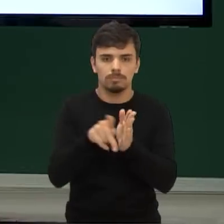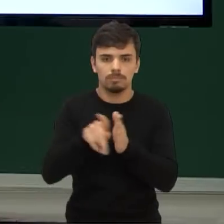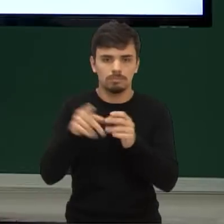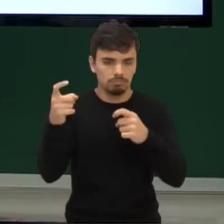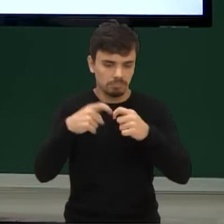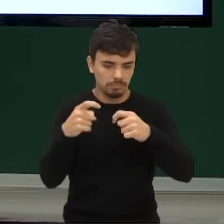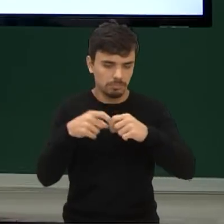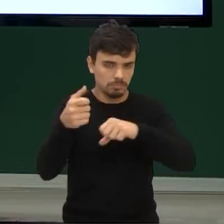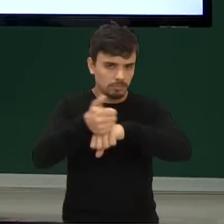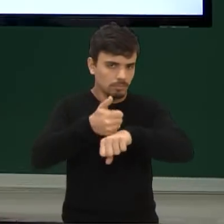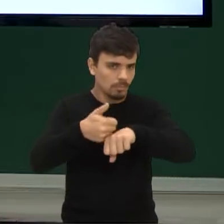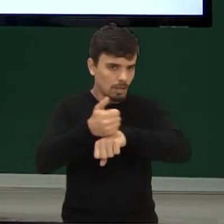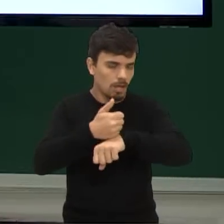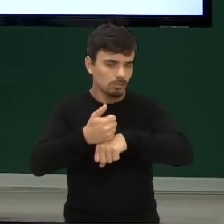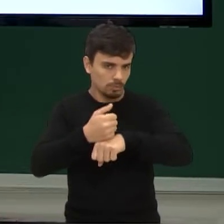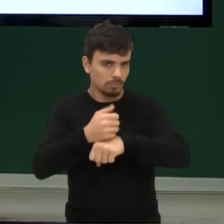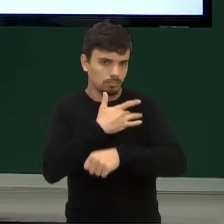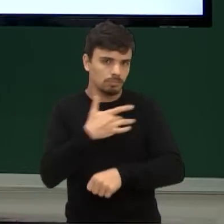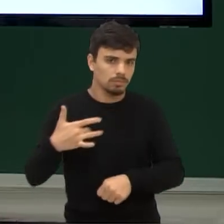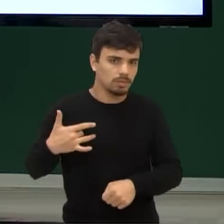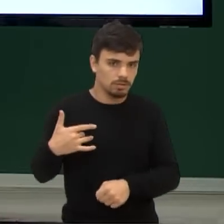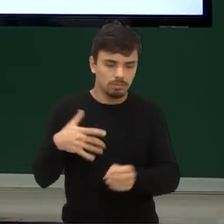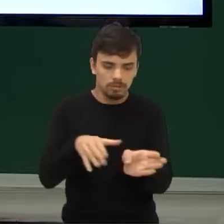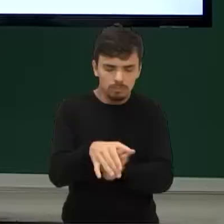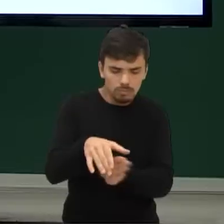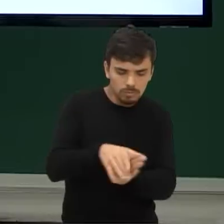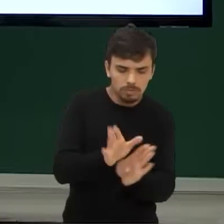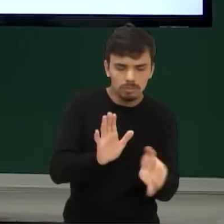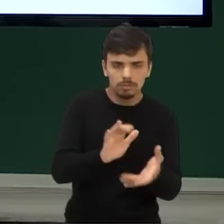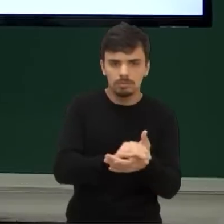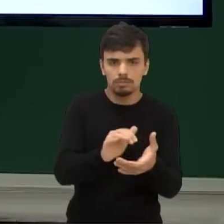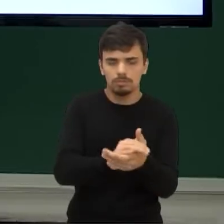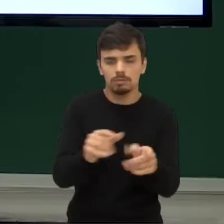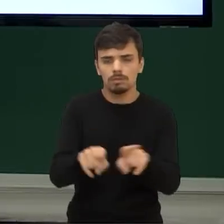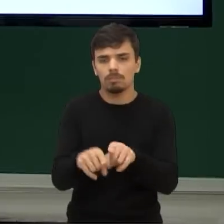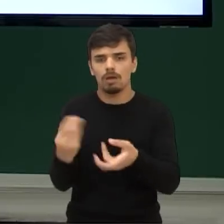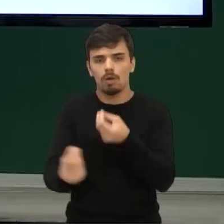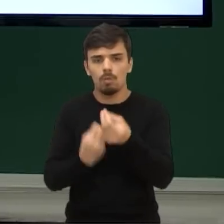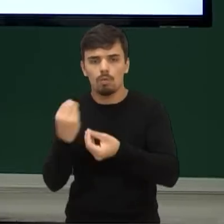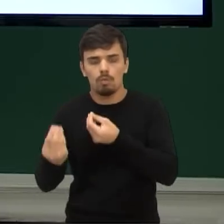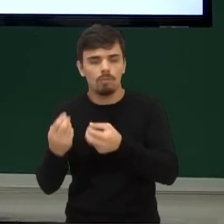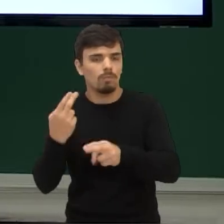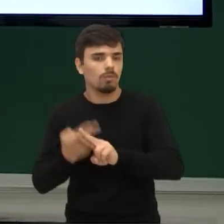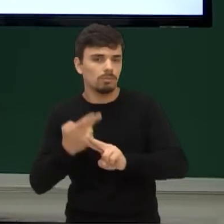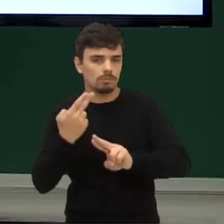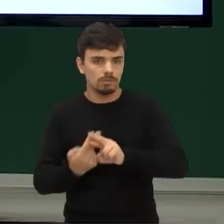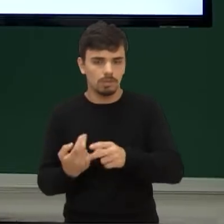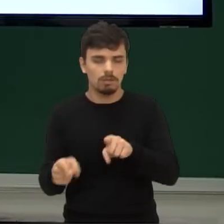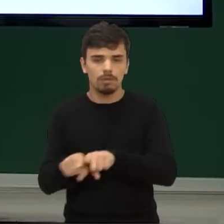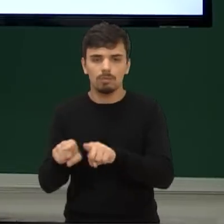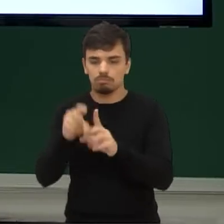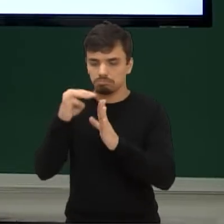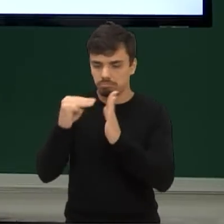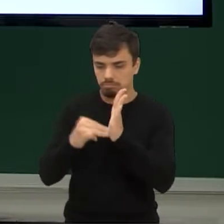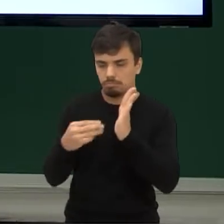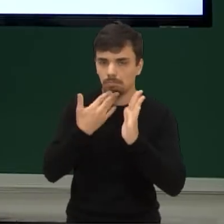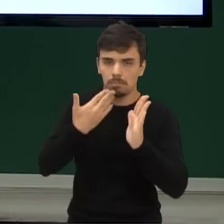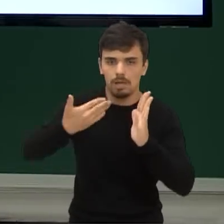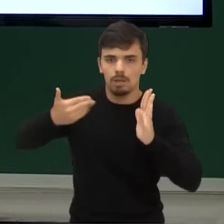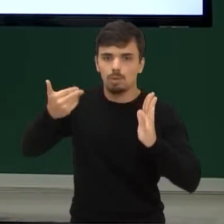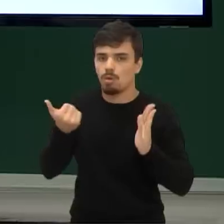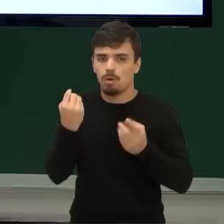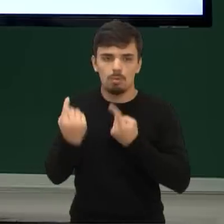da saúde, para que esse casal seja orientado, saiba como usar, saiba qual vai ser o melhor método para eles, né?